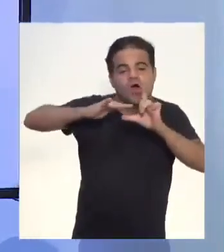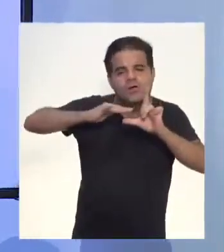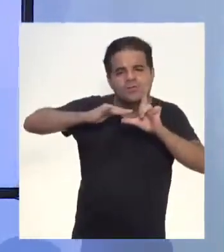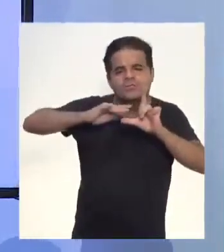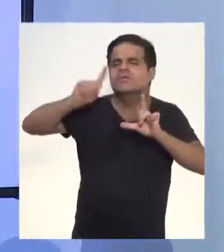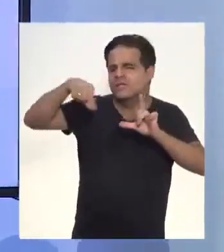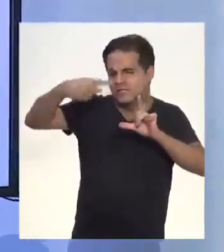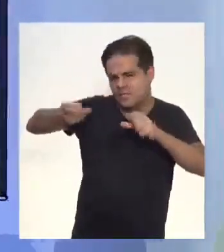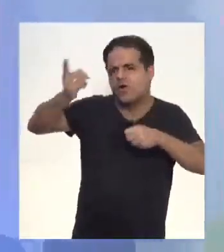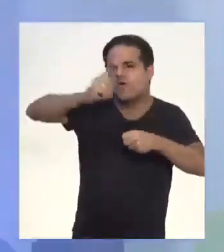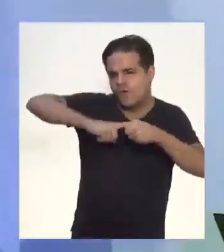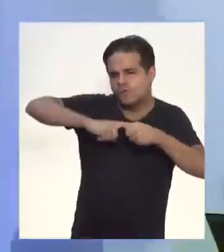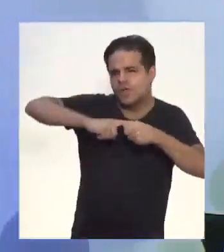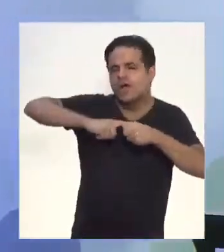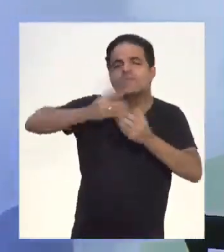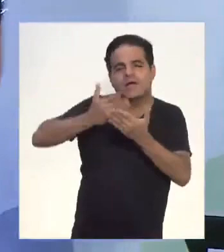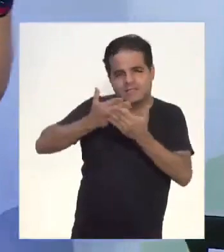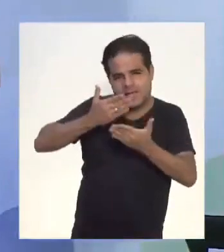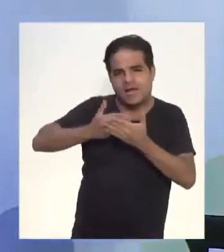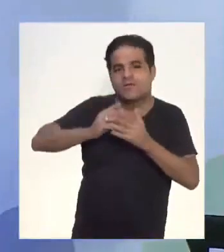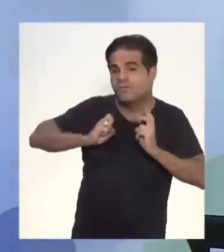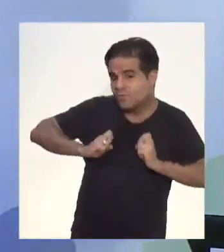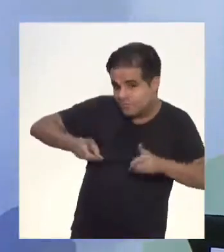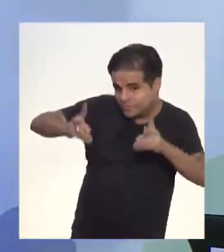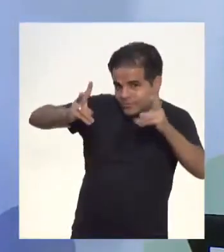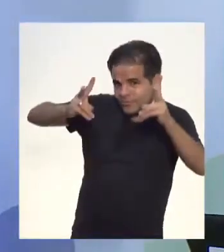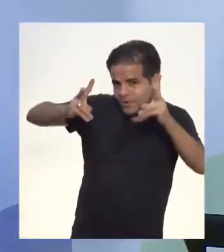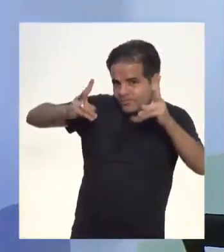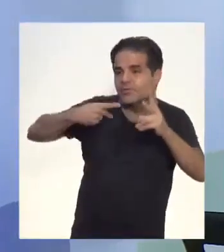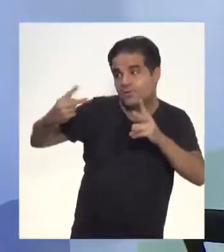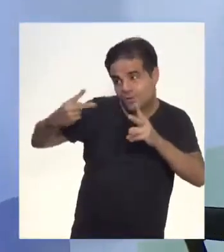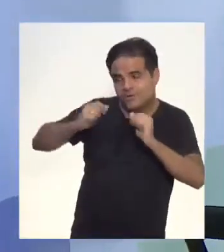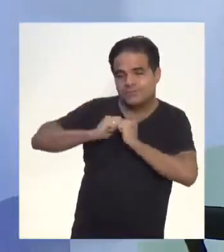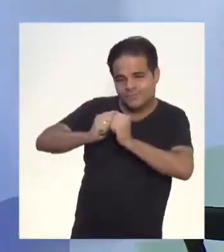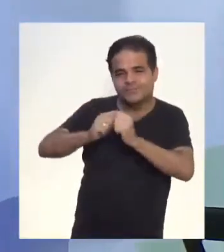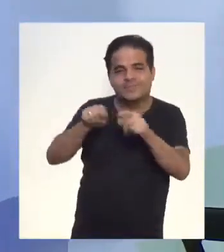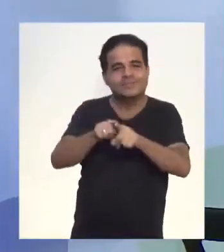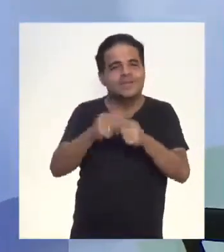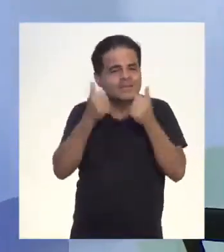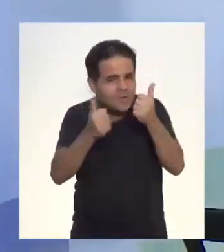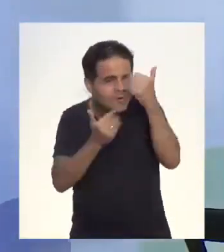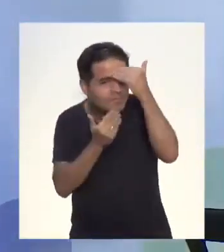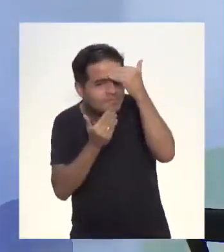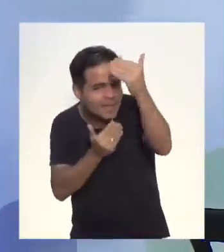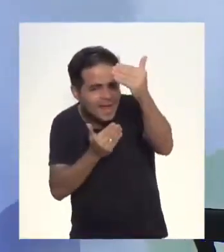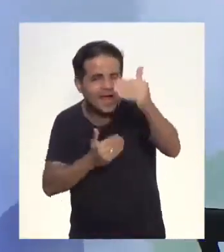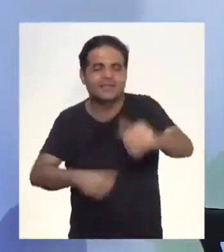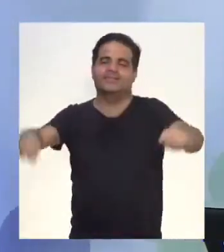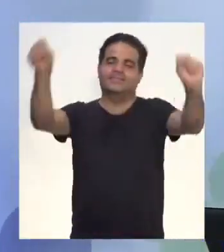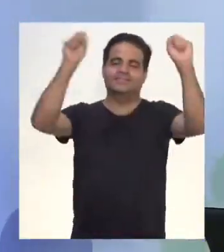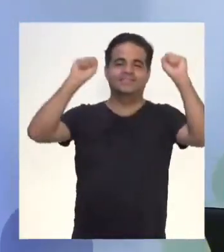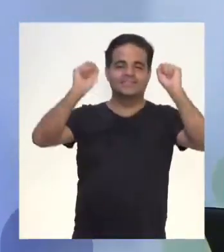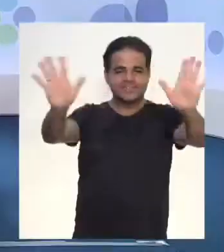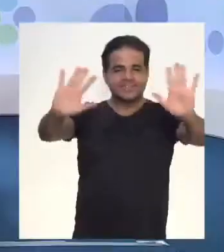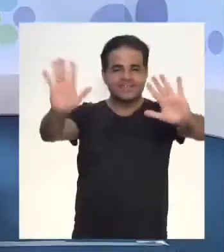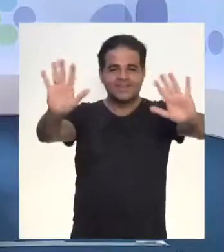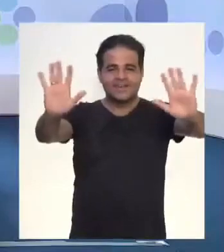nós voltamos aí, daqui a pouco as aulas estão de volta. E nós também. Com certeza. Obrigada, gente. Tchau, tchau.